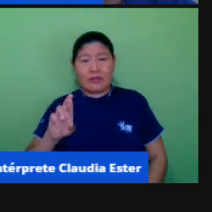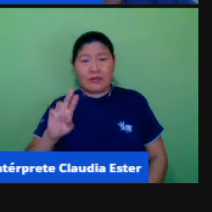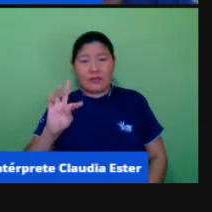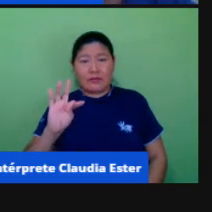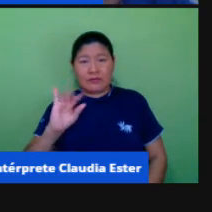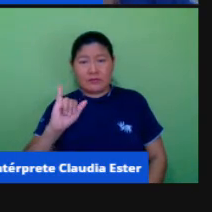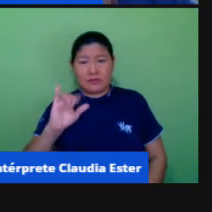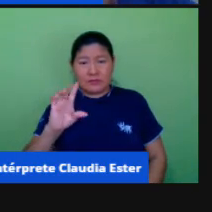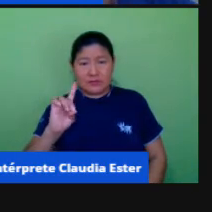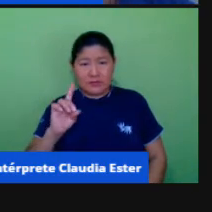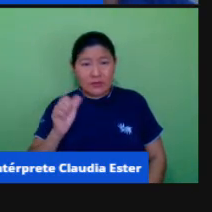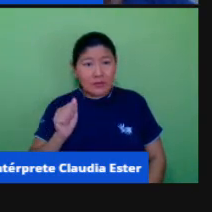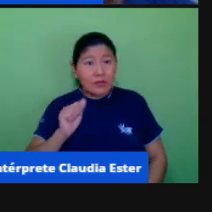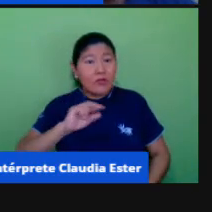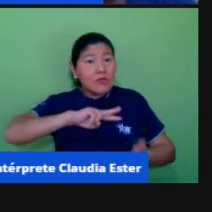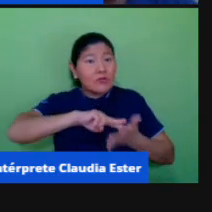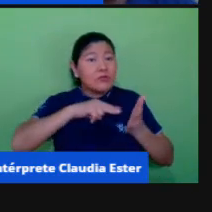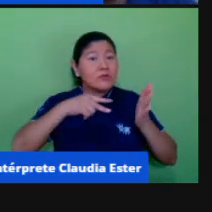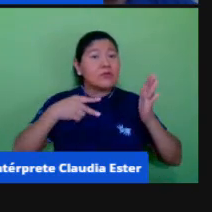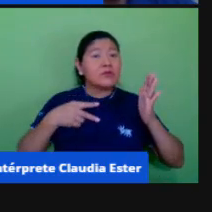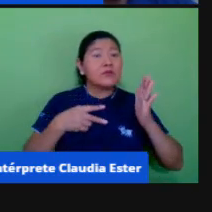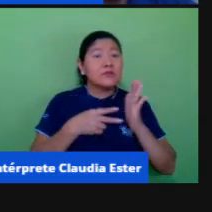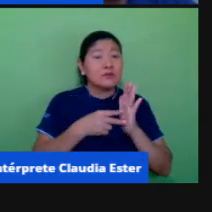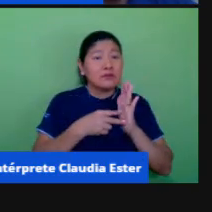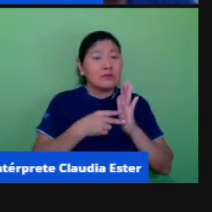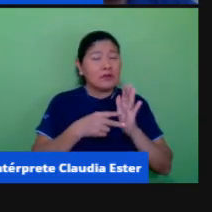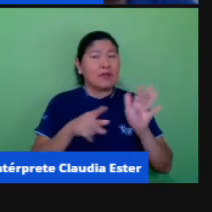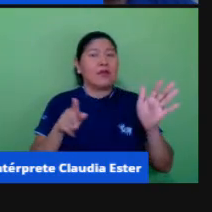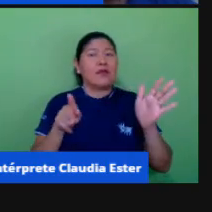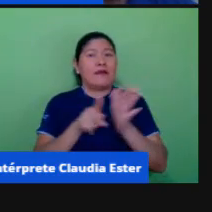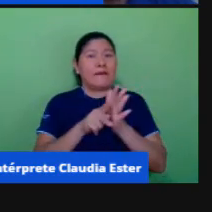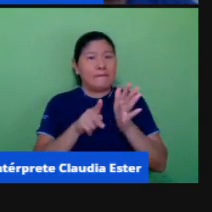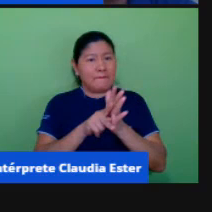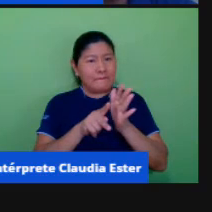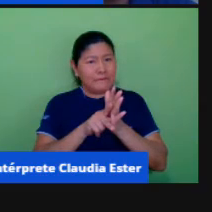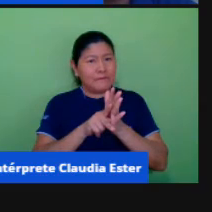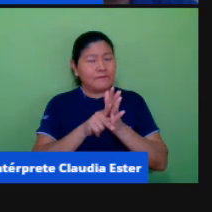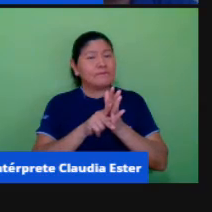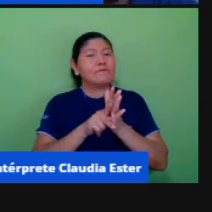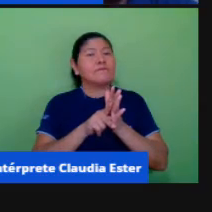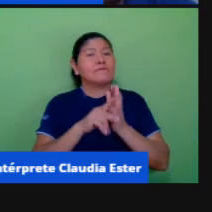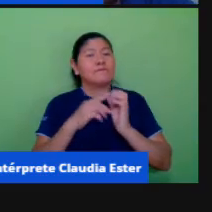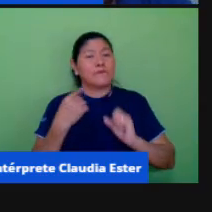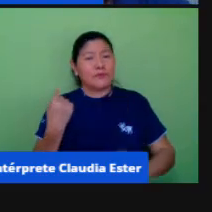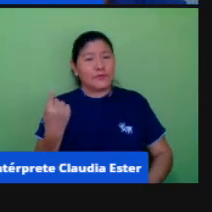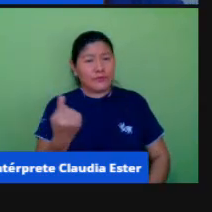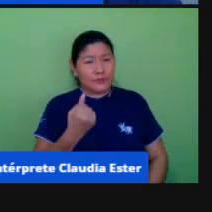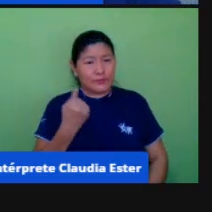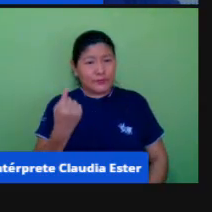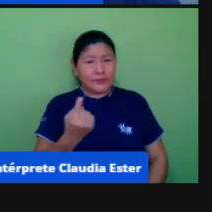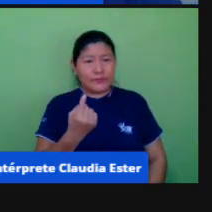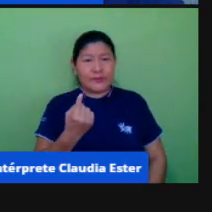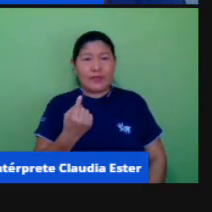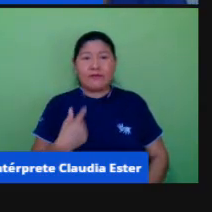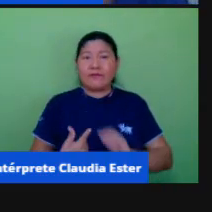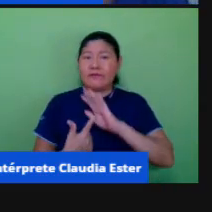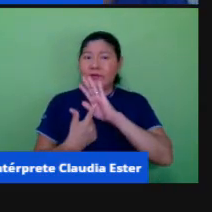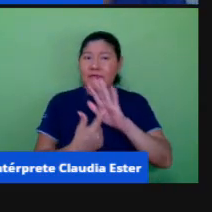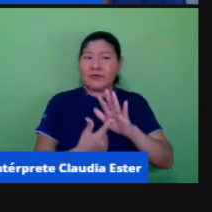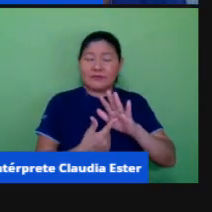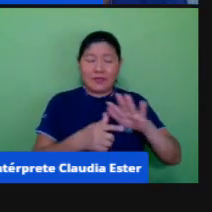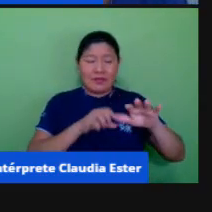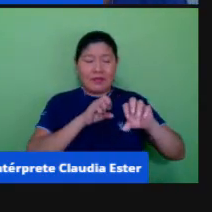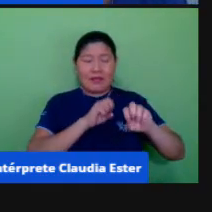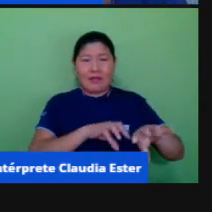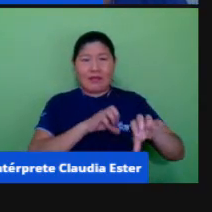aluno passa a ter esse protagonismo. Vamos supor, você tem ali uma aula expositiva e você tem uma aula que